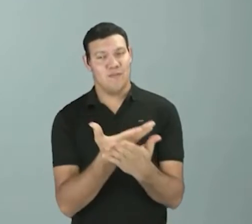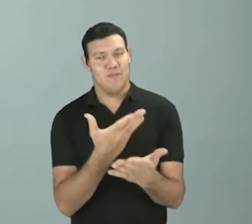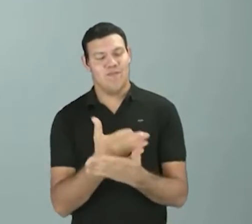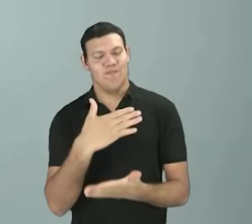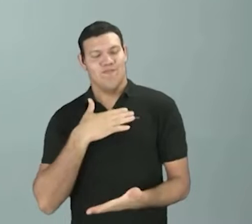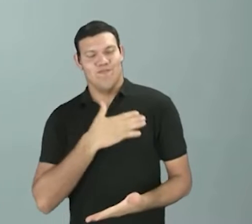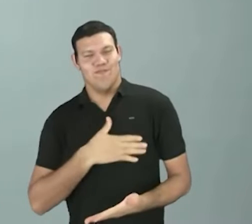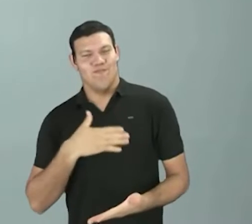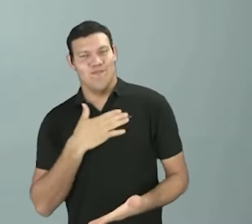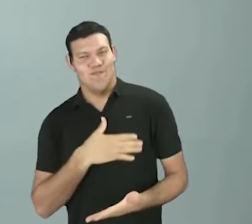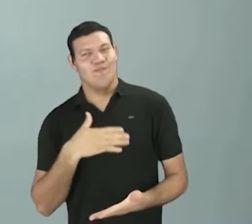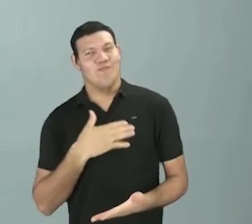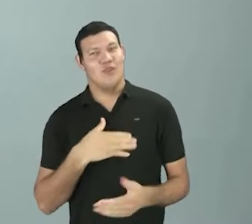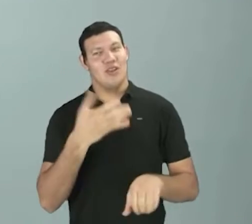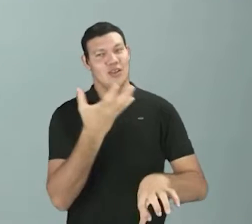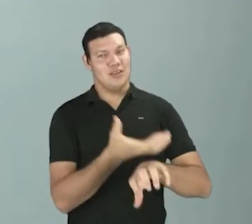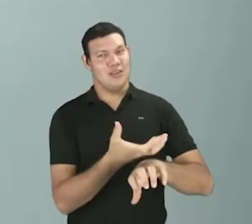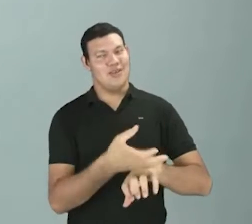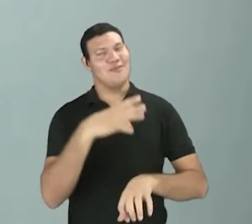língua portuguesa.